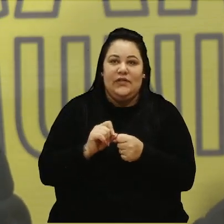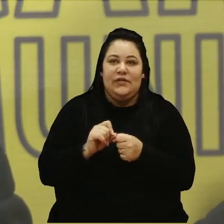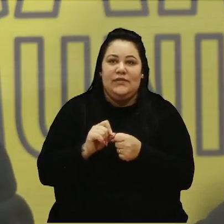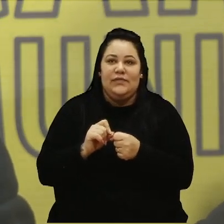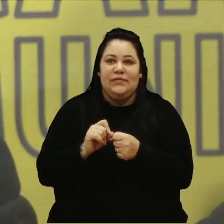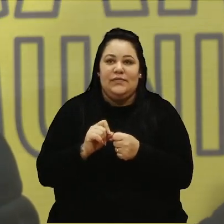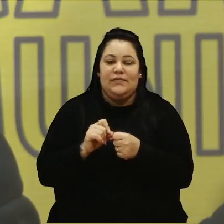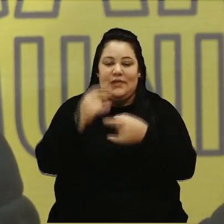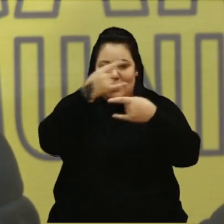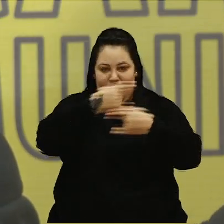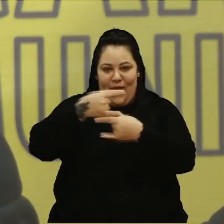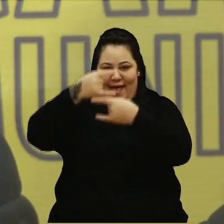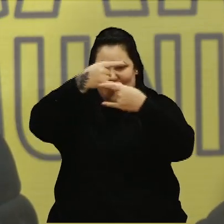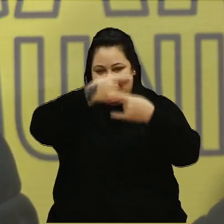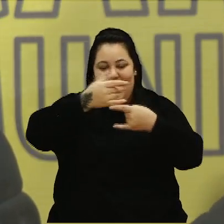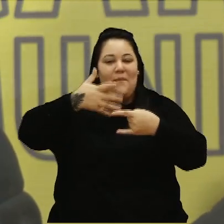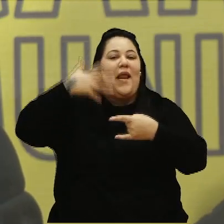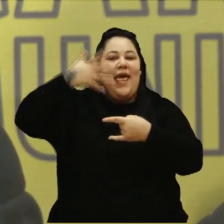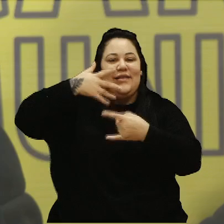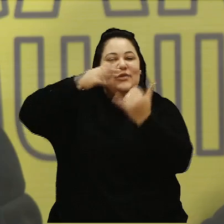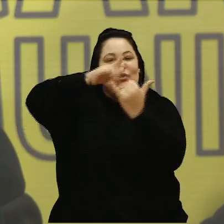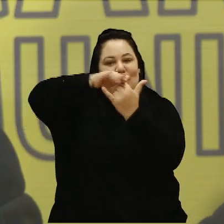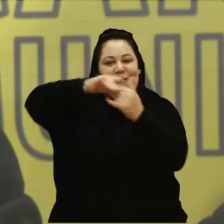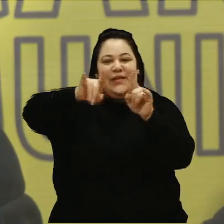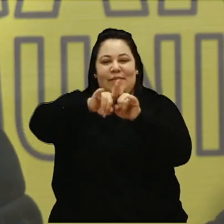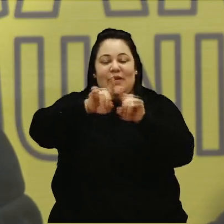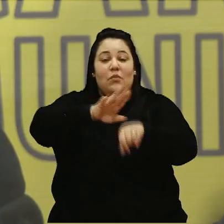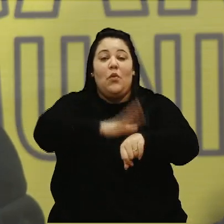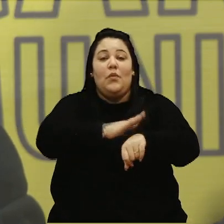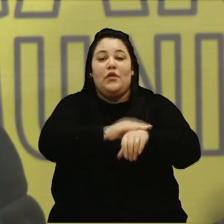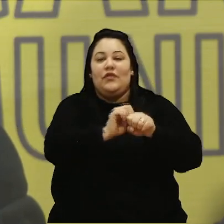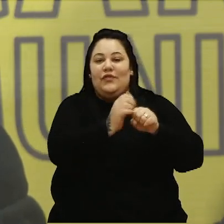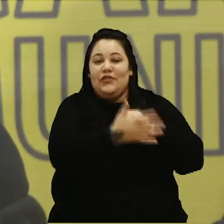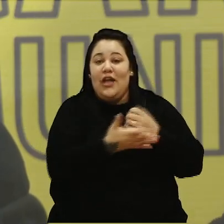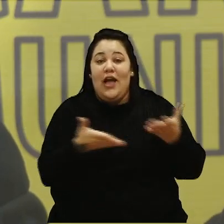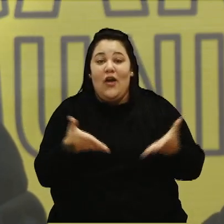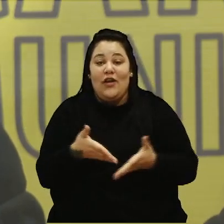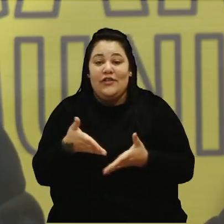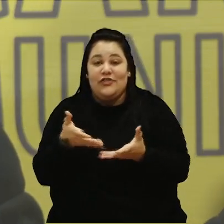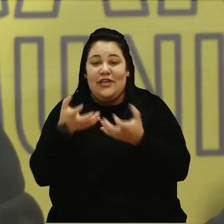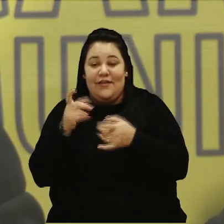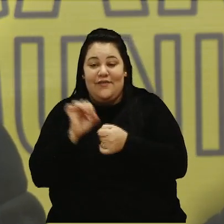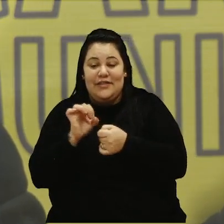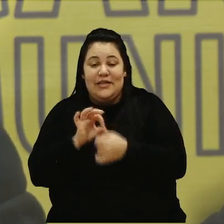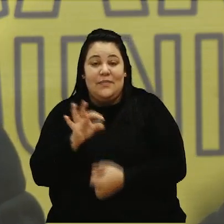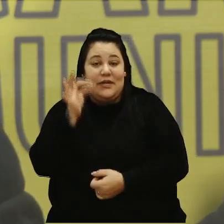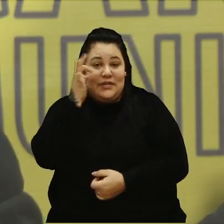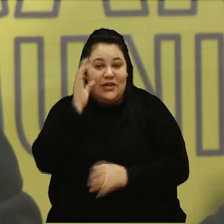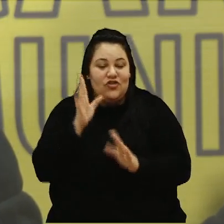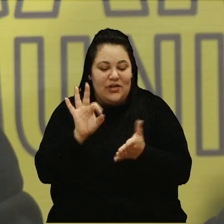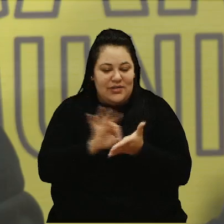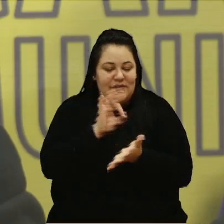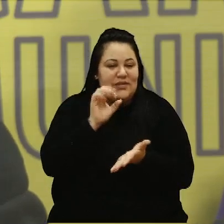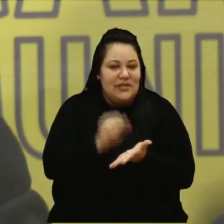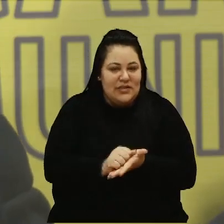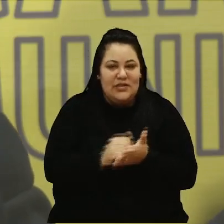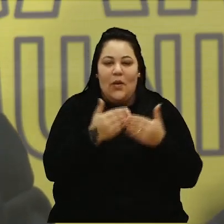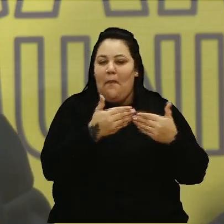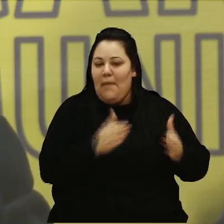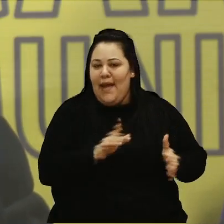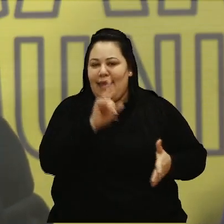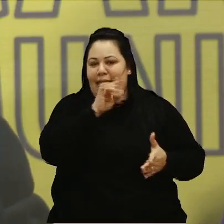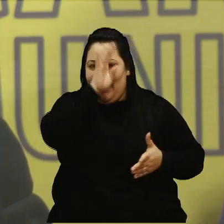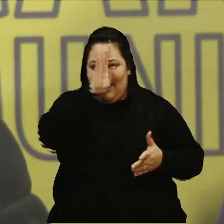Em momentos de pandemia inicialmente, e agora a gente quer fazer um presencial, então estamos já com inscrições abertas, que são gratuitas,